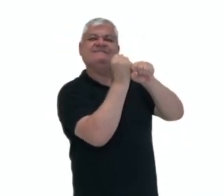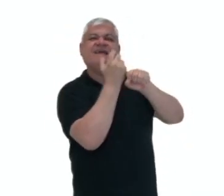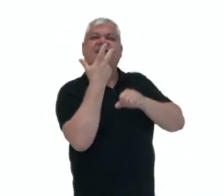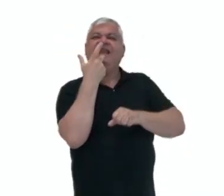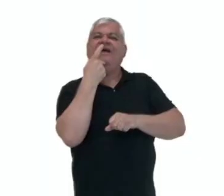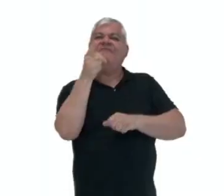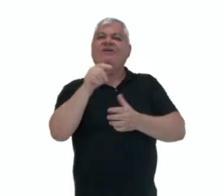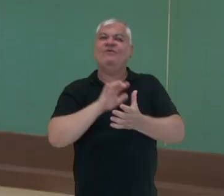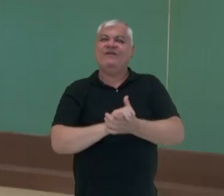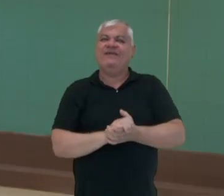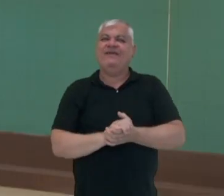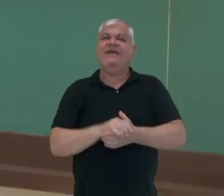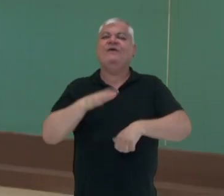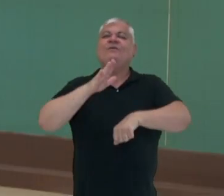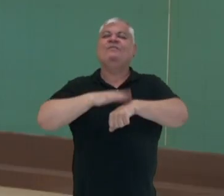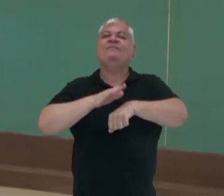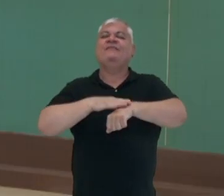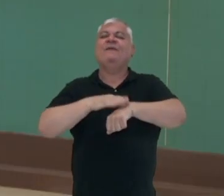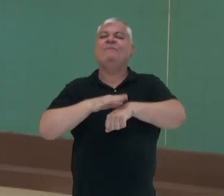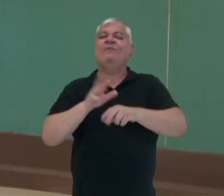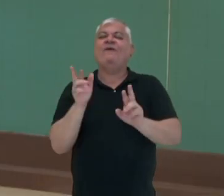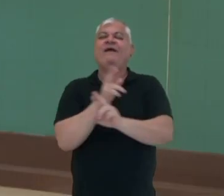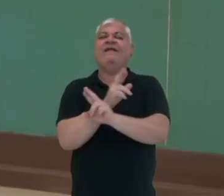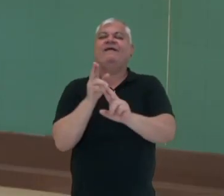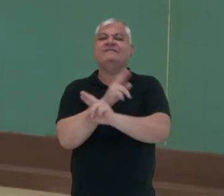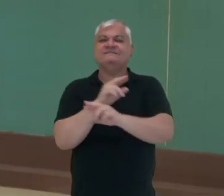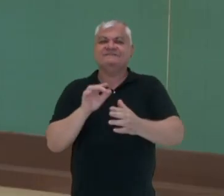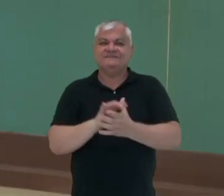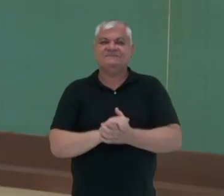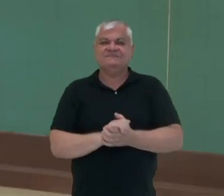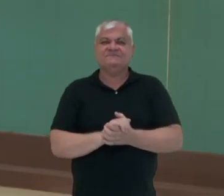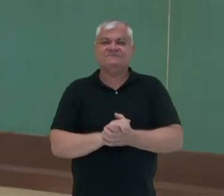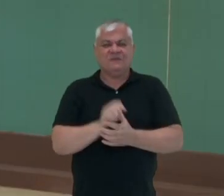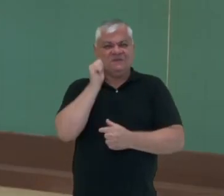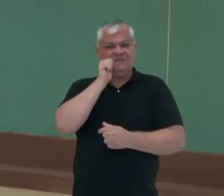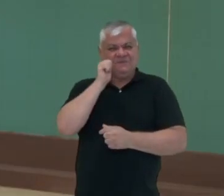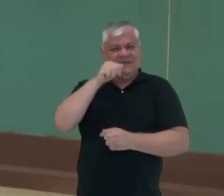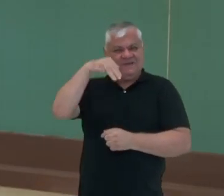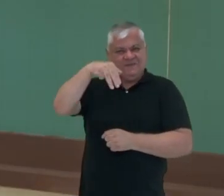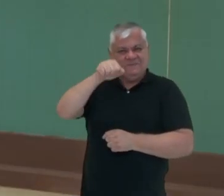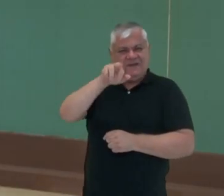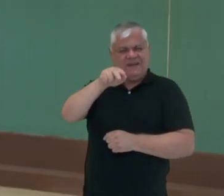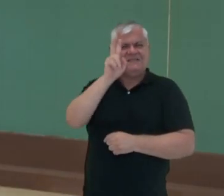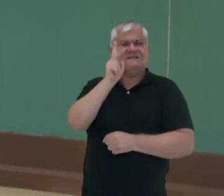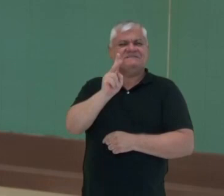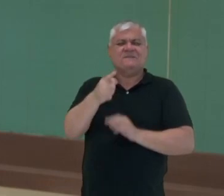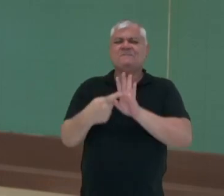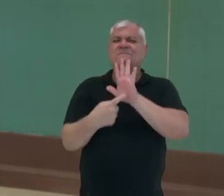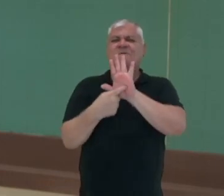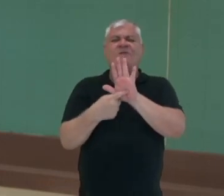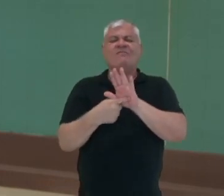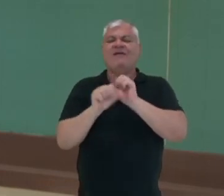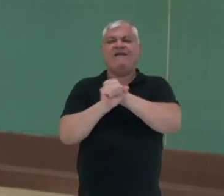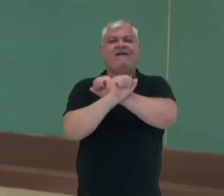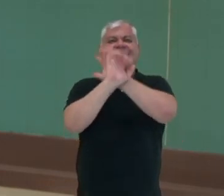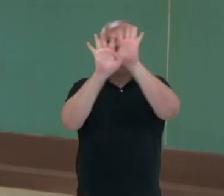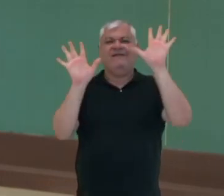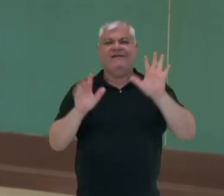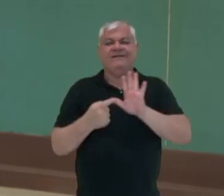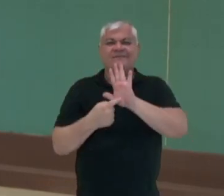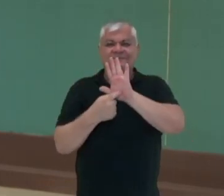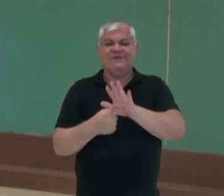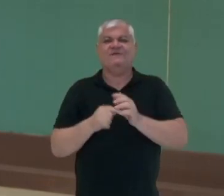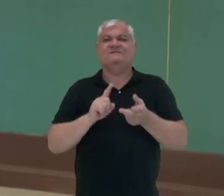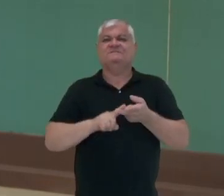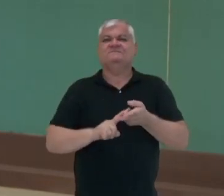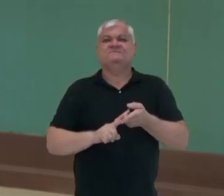tempo e relação. A Marina, ela sempre deixou o lado pessoal dela muito transparente dentro da obra dela. Então, essa vulnerabilidade